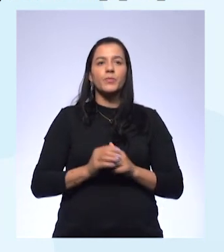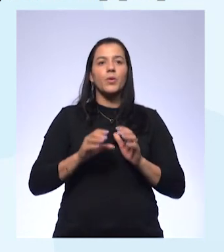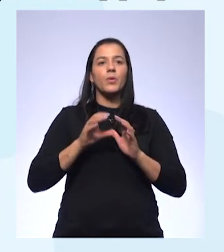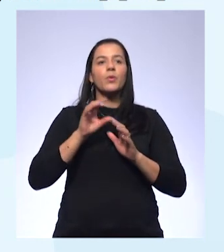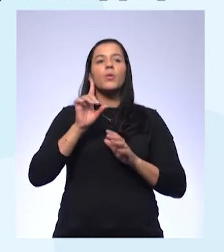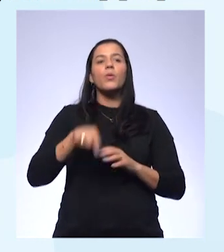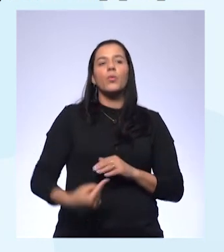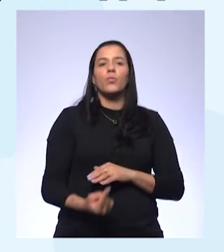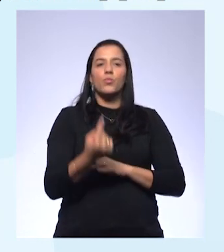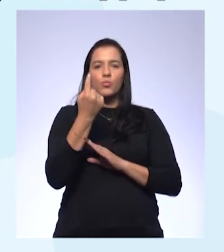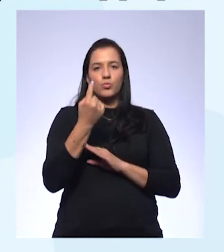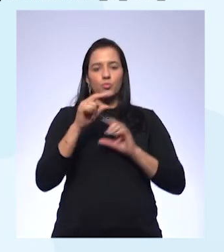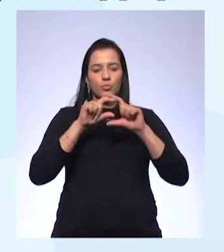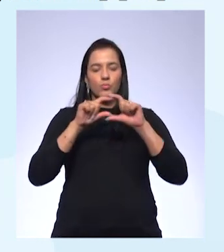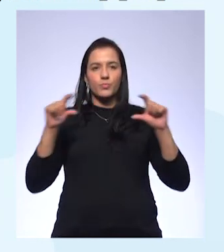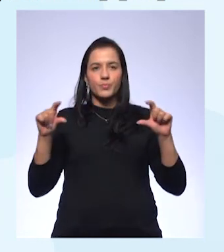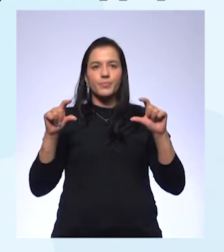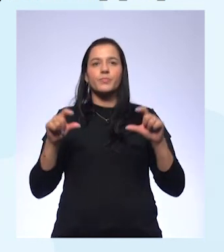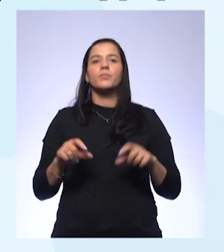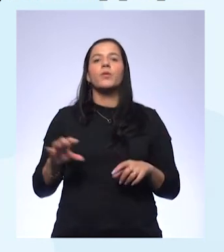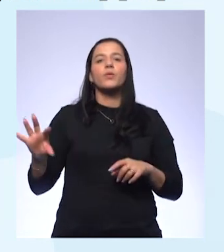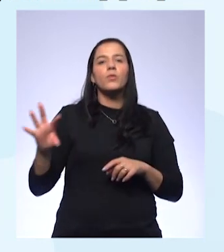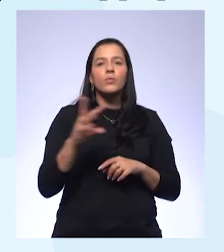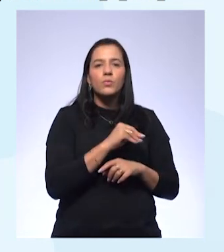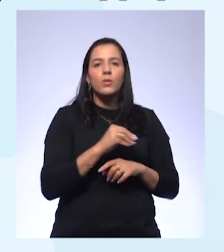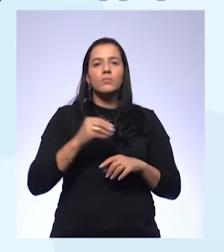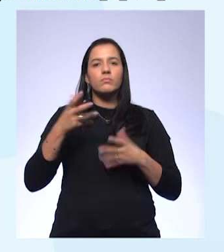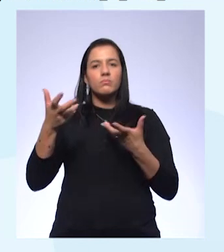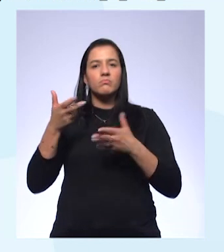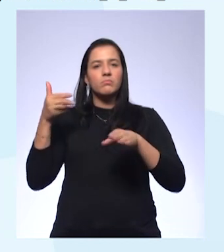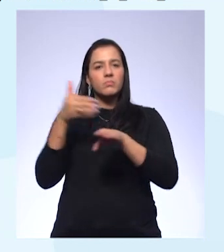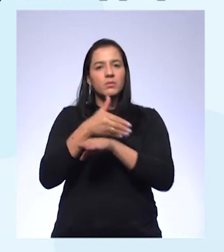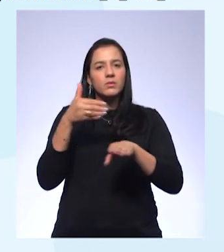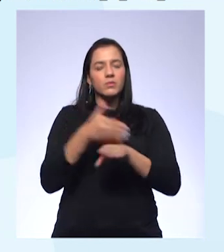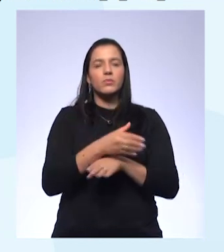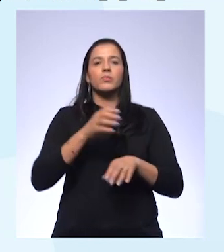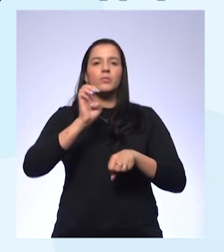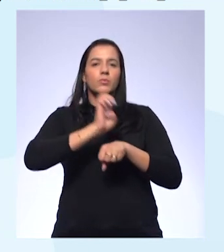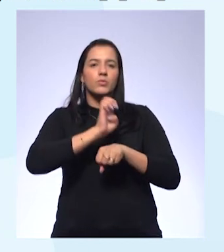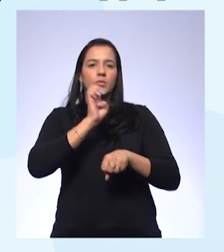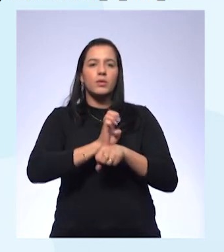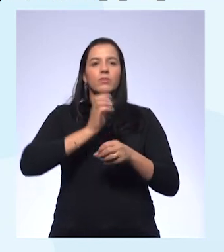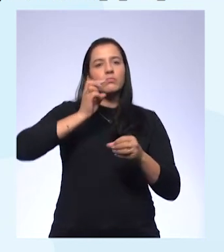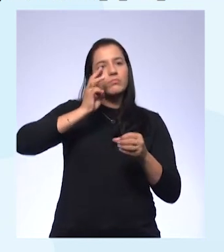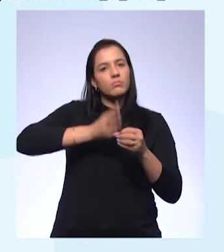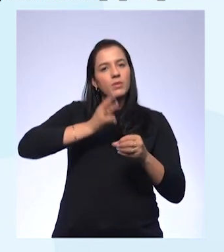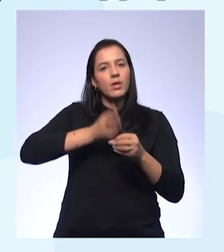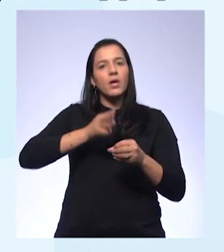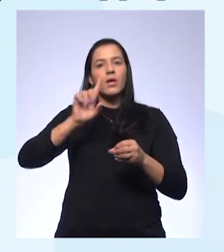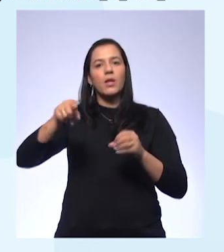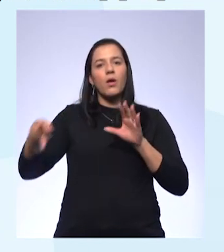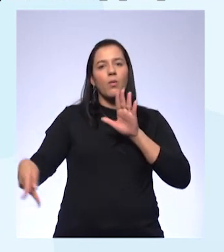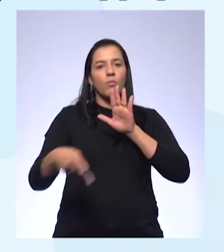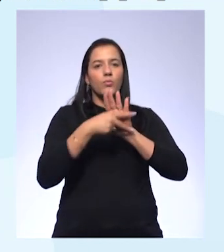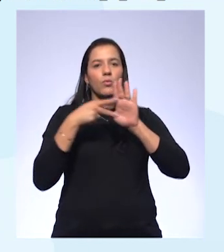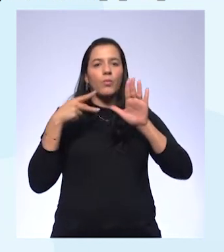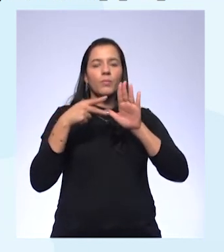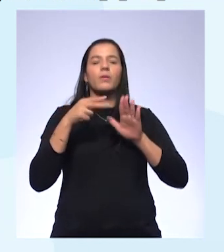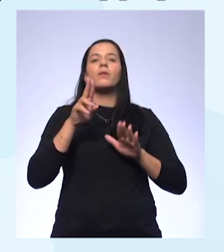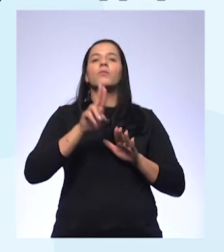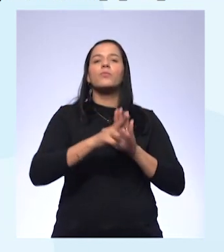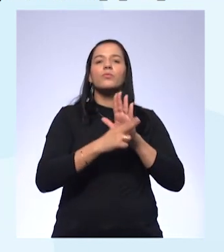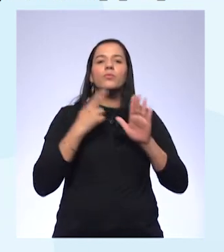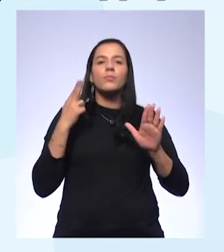Parágrafo único. Os interventores nos estados e municípios serão nomeados pelo Presidente da